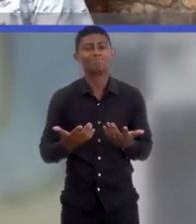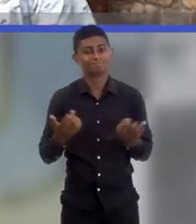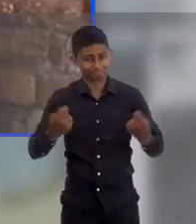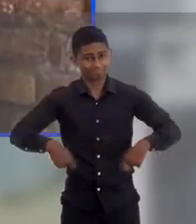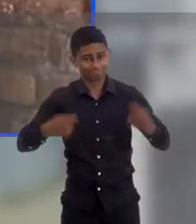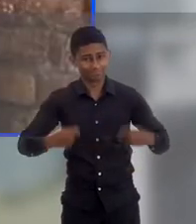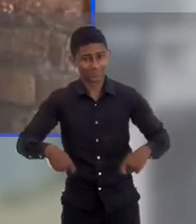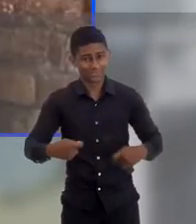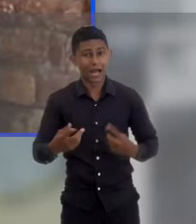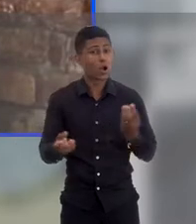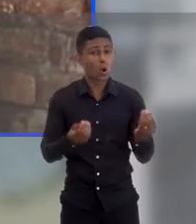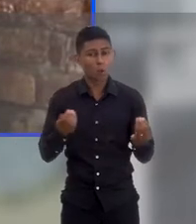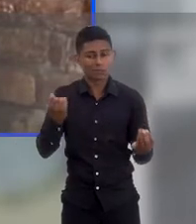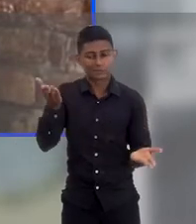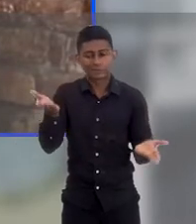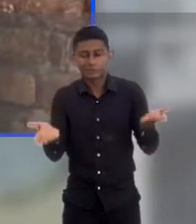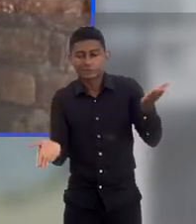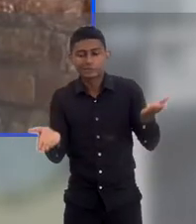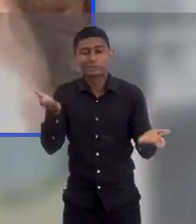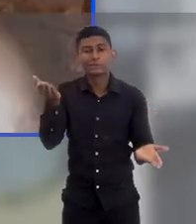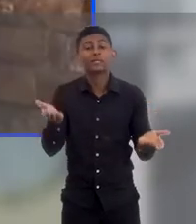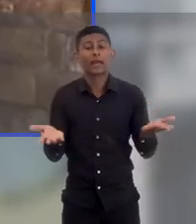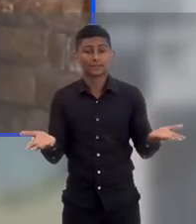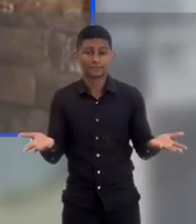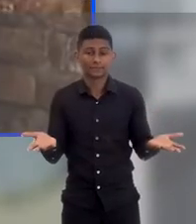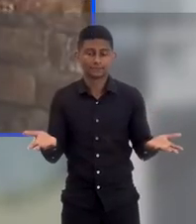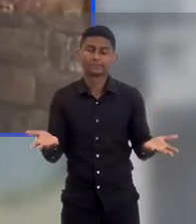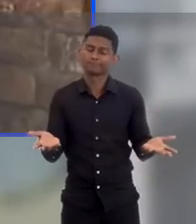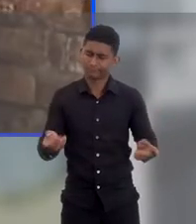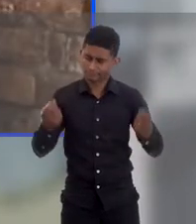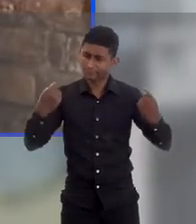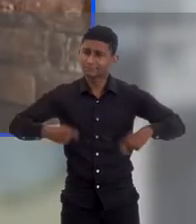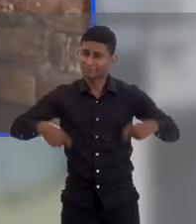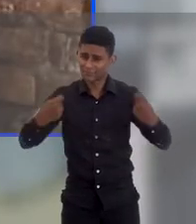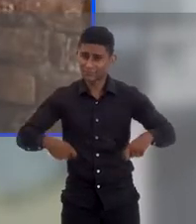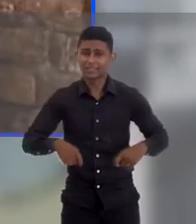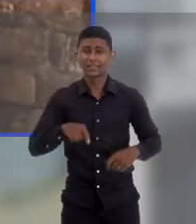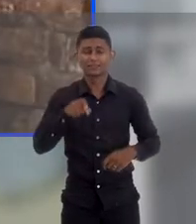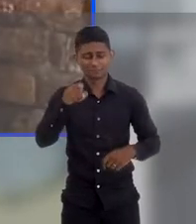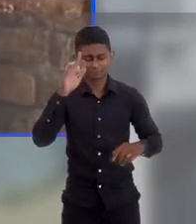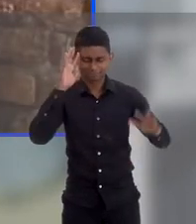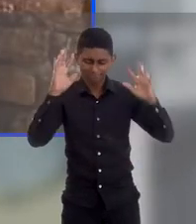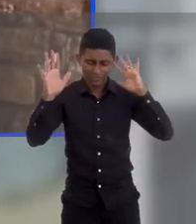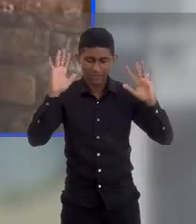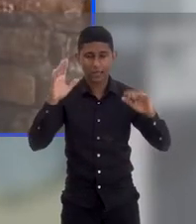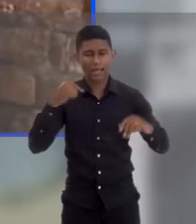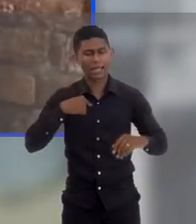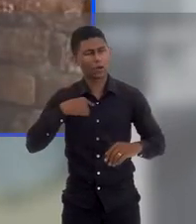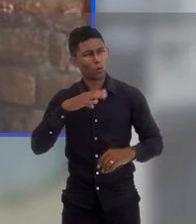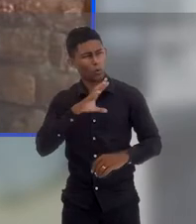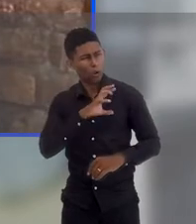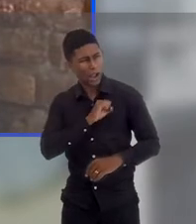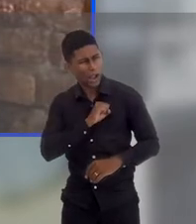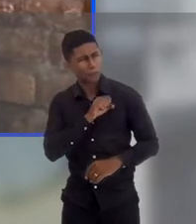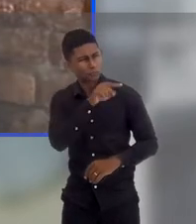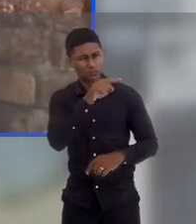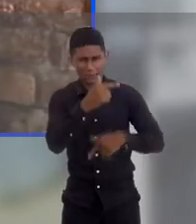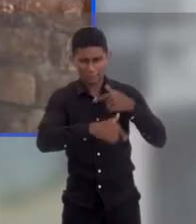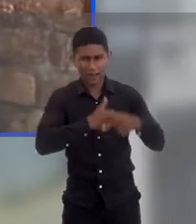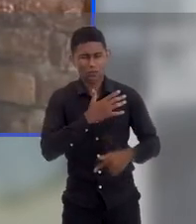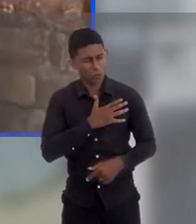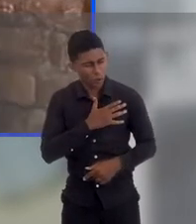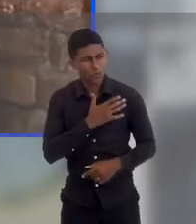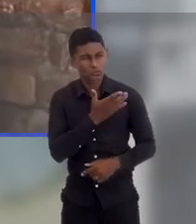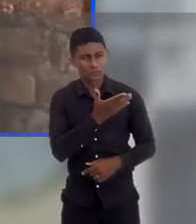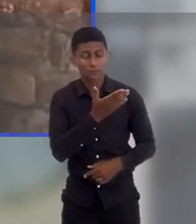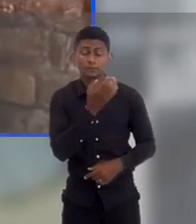mas fazer aquilo com o qual você está em conformidade, fazer uma coisa que você gosta, que você ama, isso talvez seja